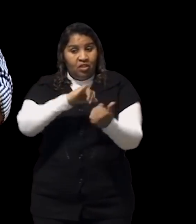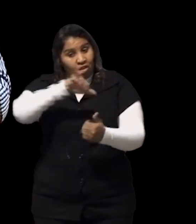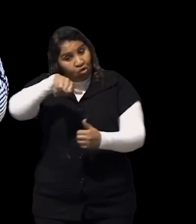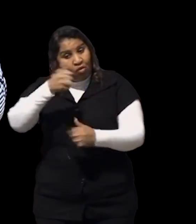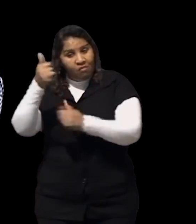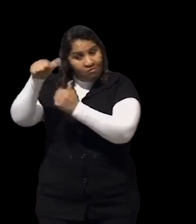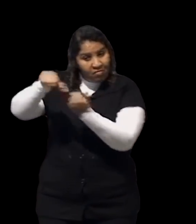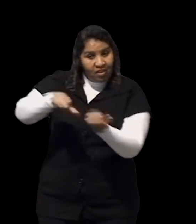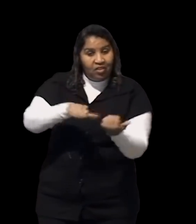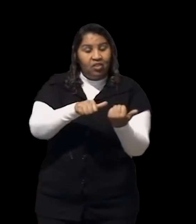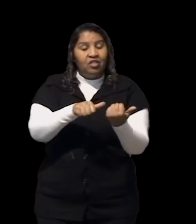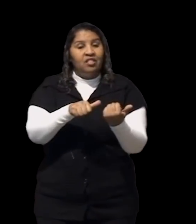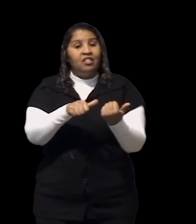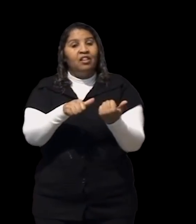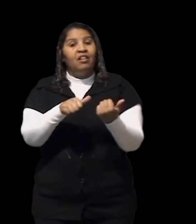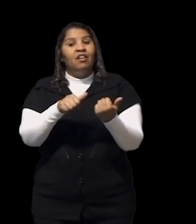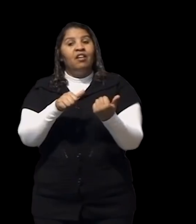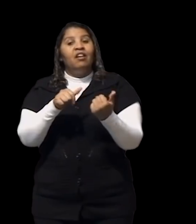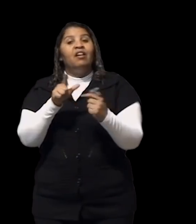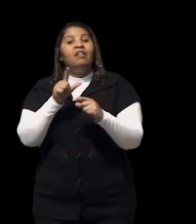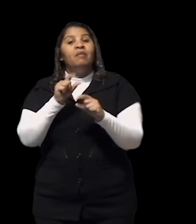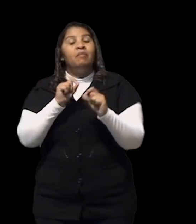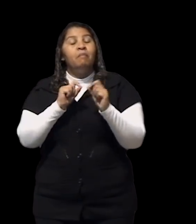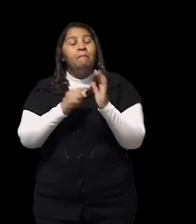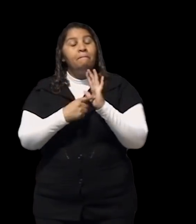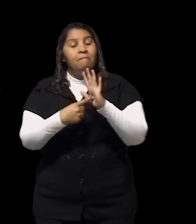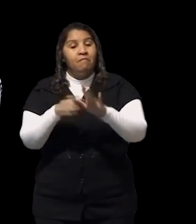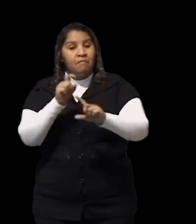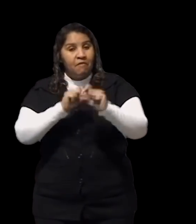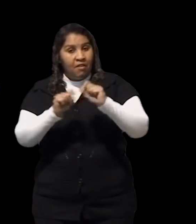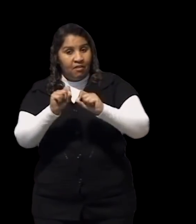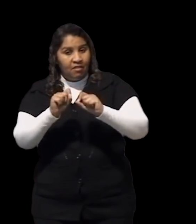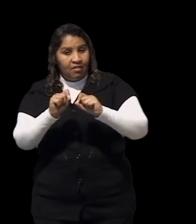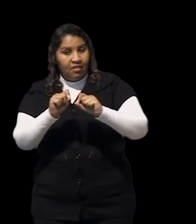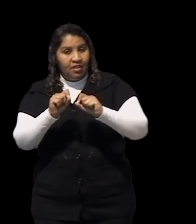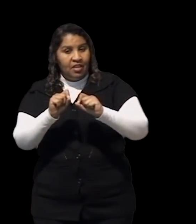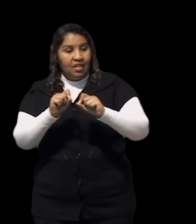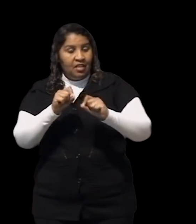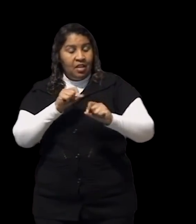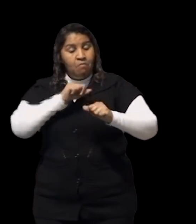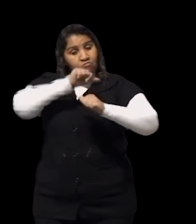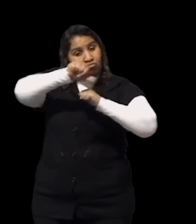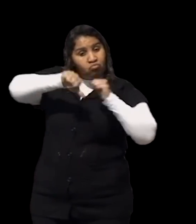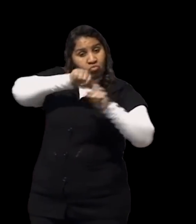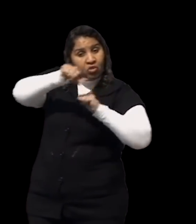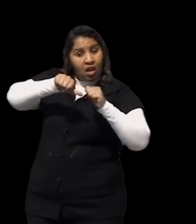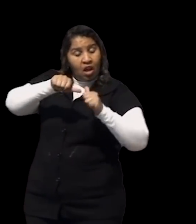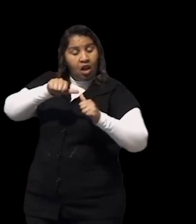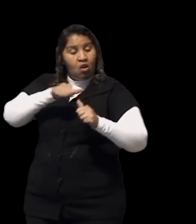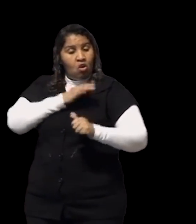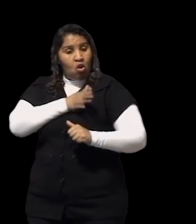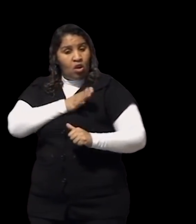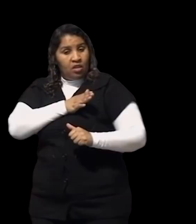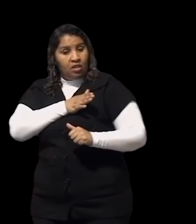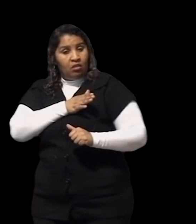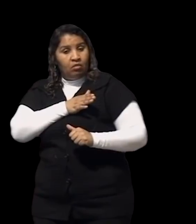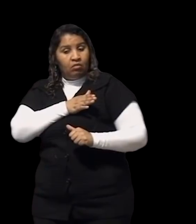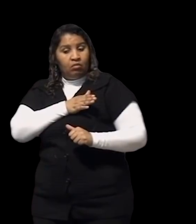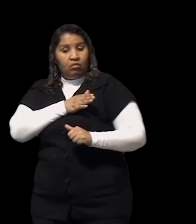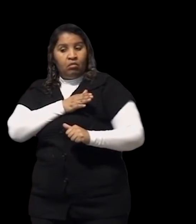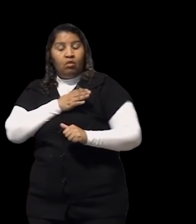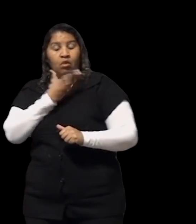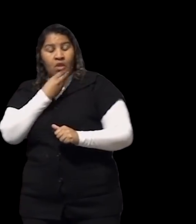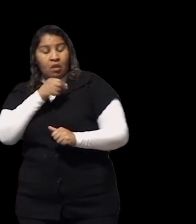e dos filhos aos pais para que a terra não fosse ferida com a maldição o Novo Testamento